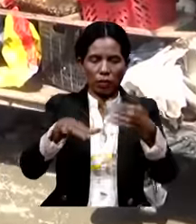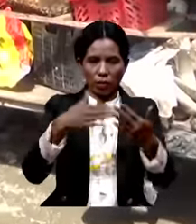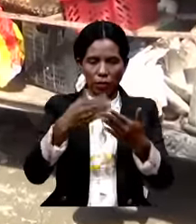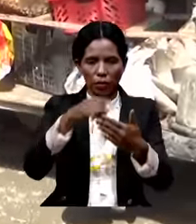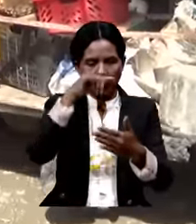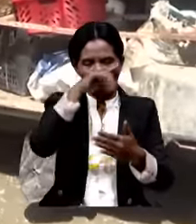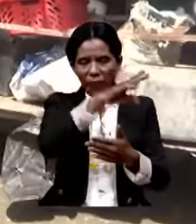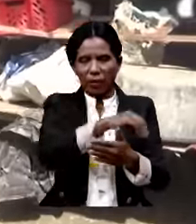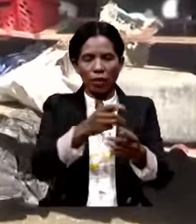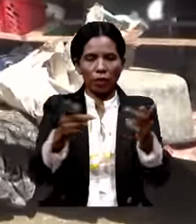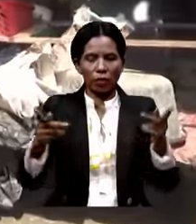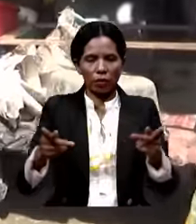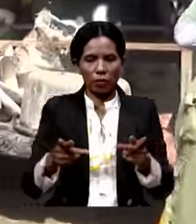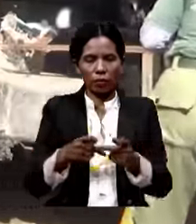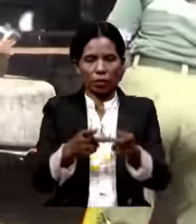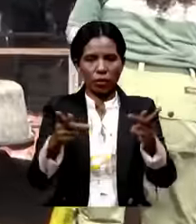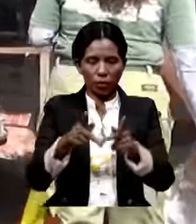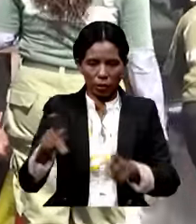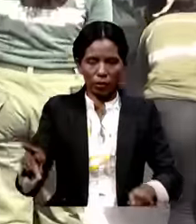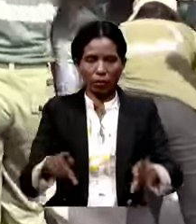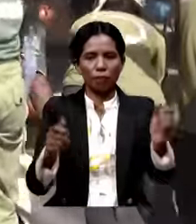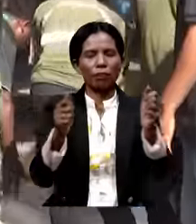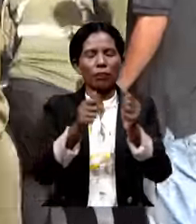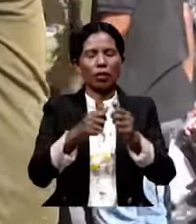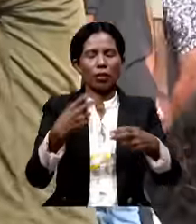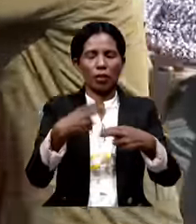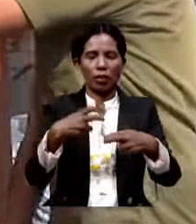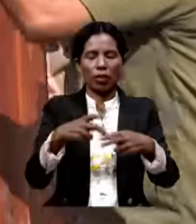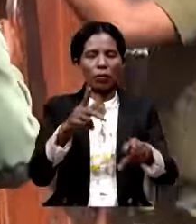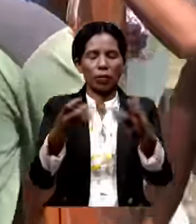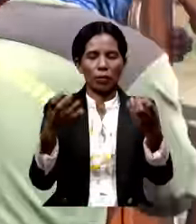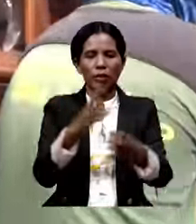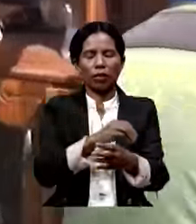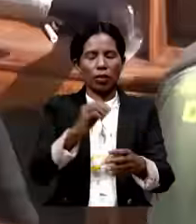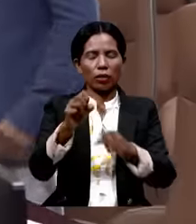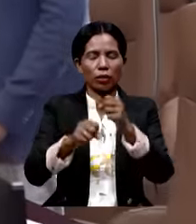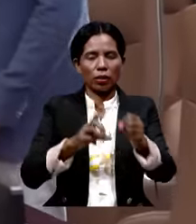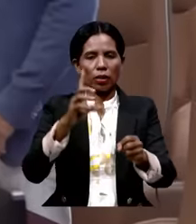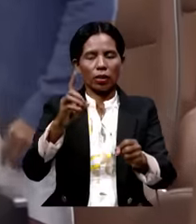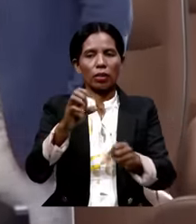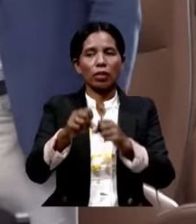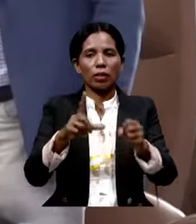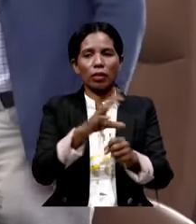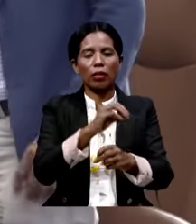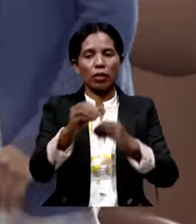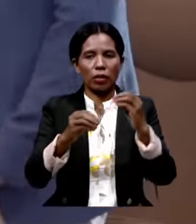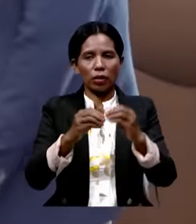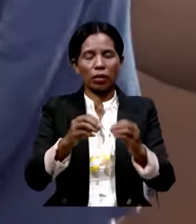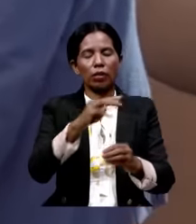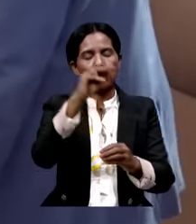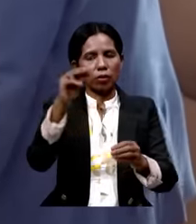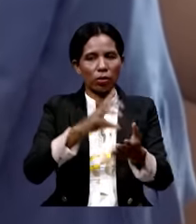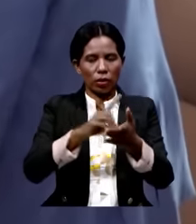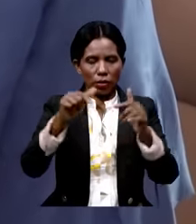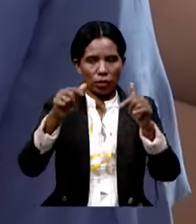e a área protegida no espaço público, ramoço crítica Rússia comunidade na sociedade civil. Liga a questão e a segunda semana